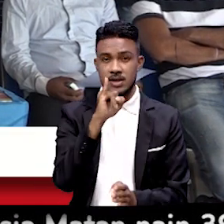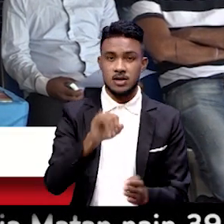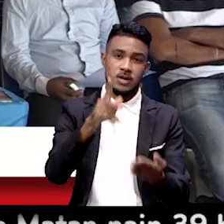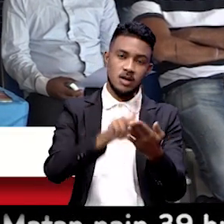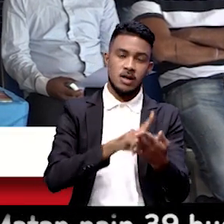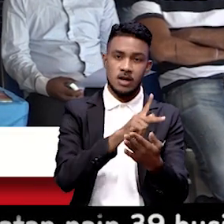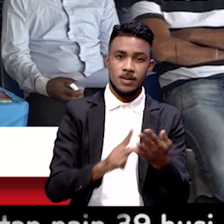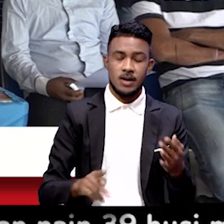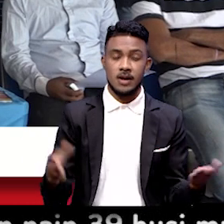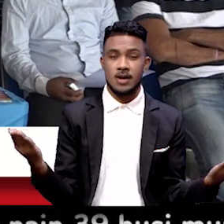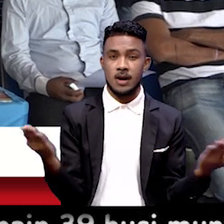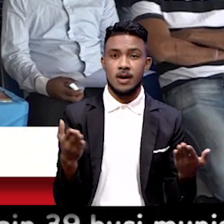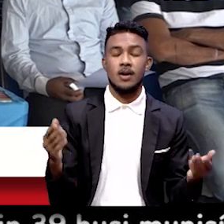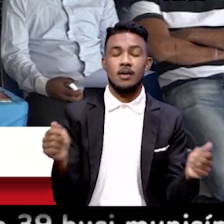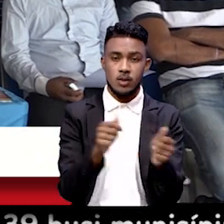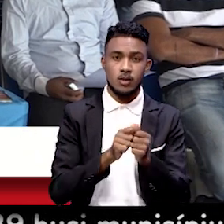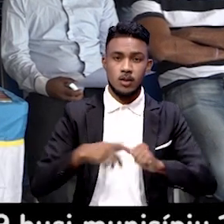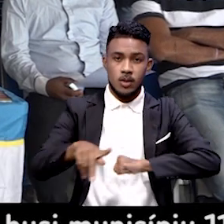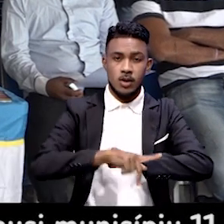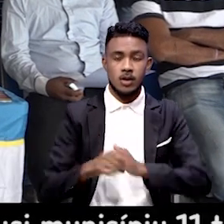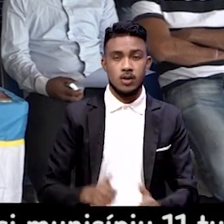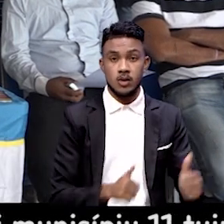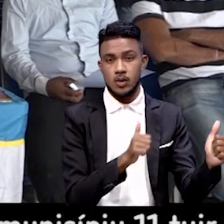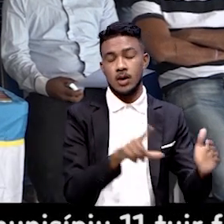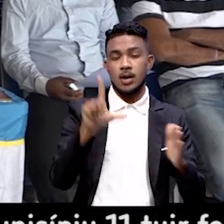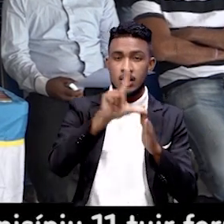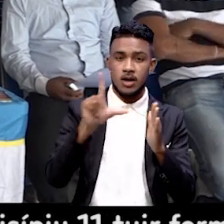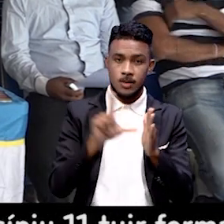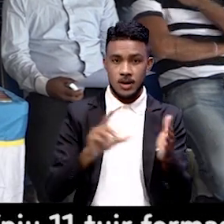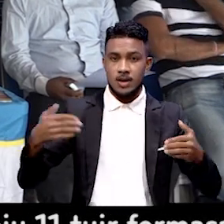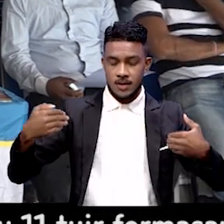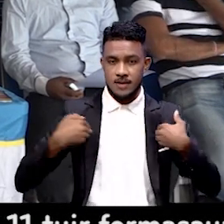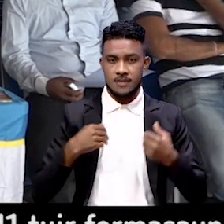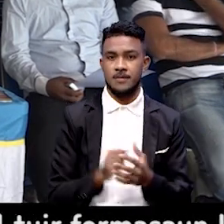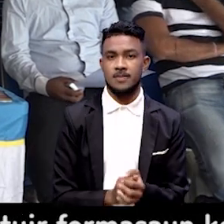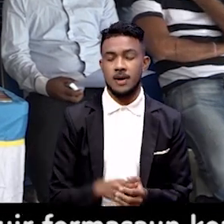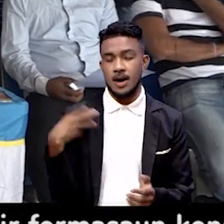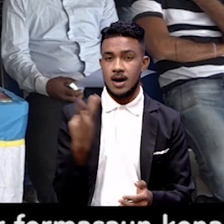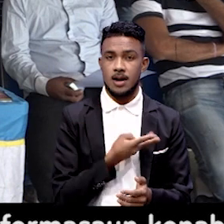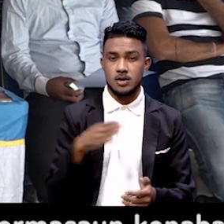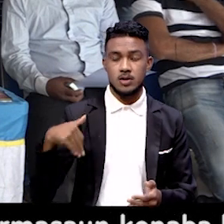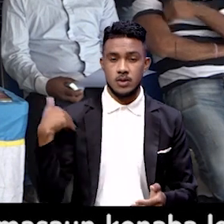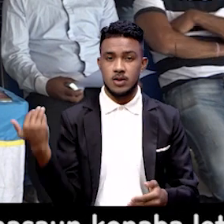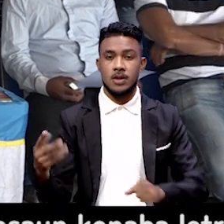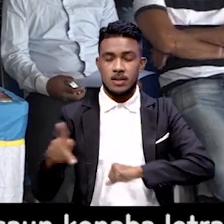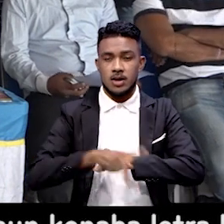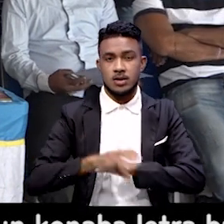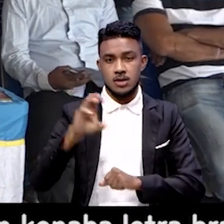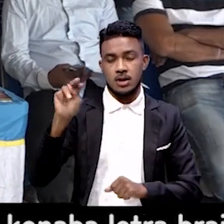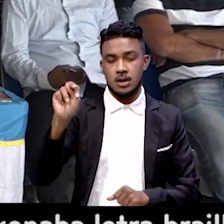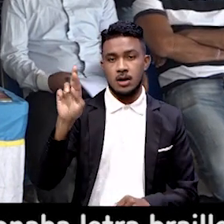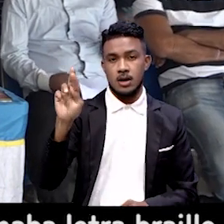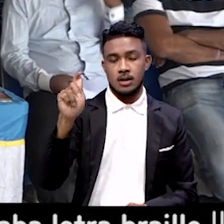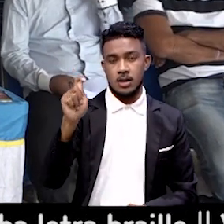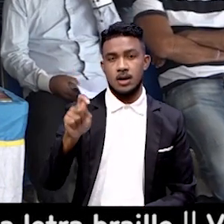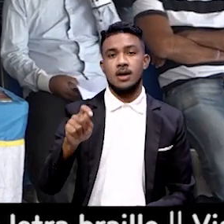na carreira política, na tuir lei, na vigora. Amigo Juventude Partido CNRT, car meeting,